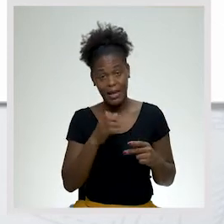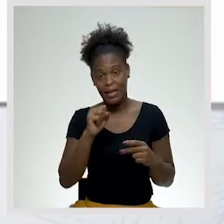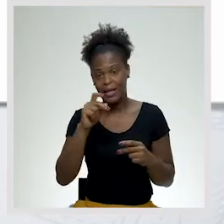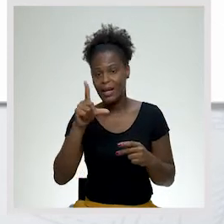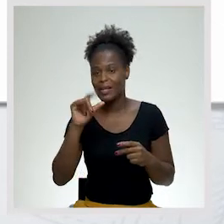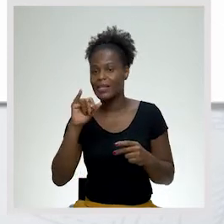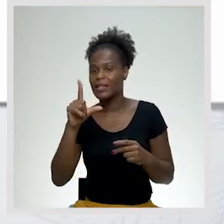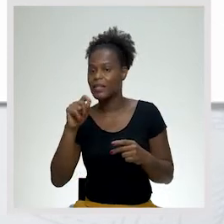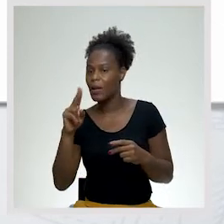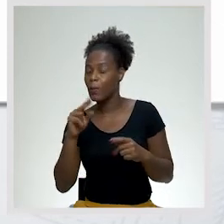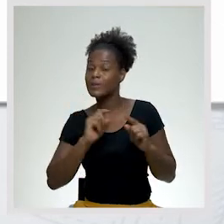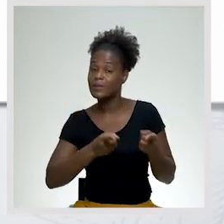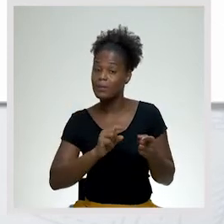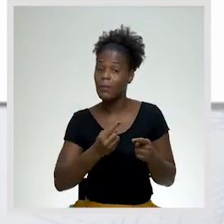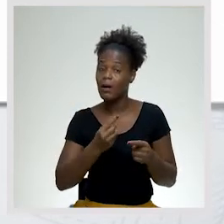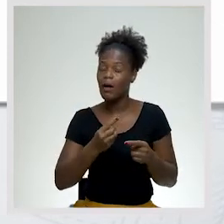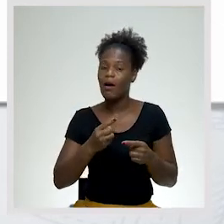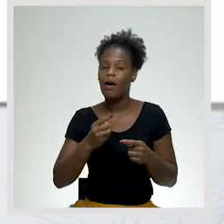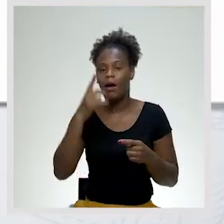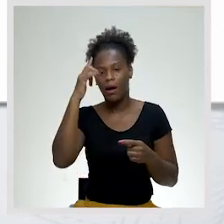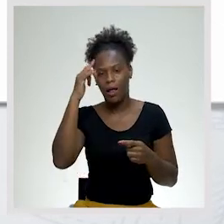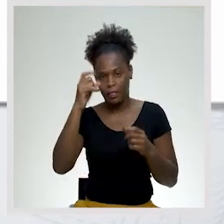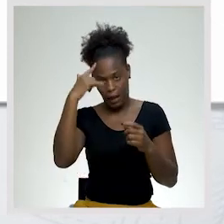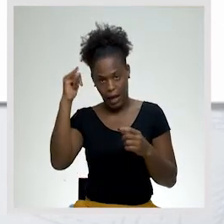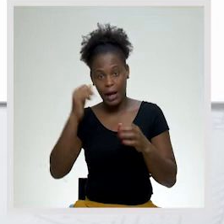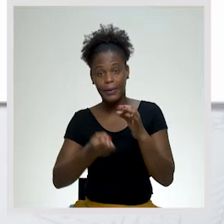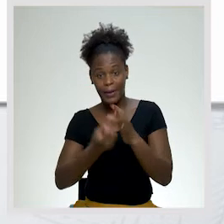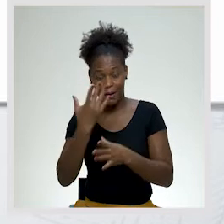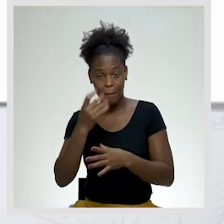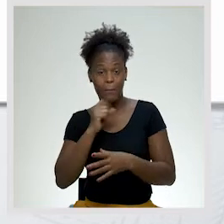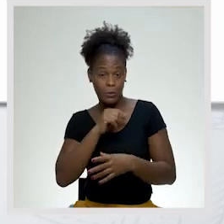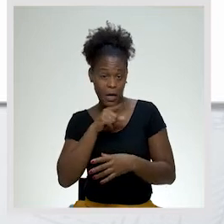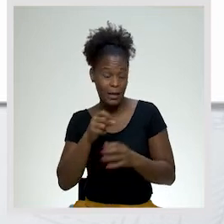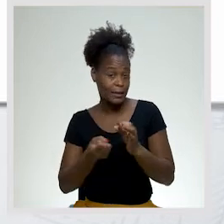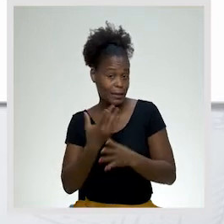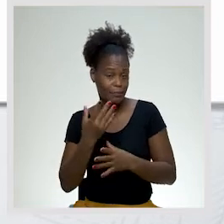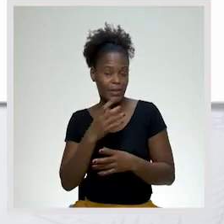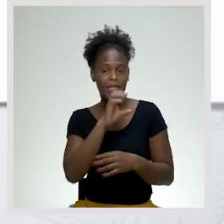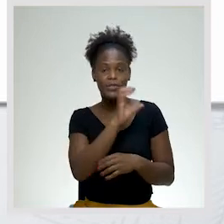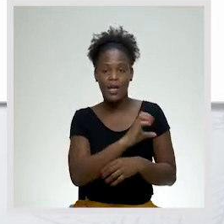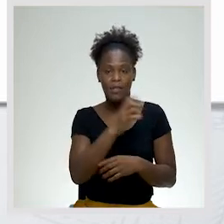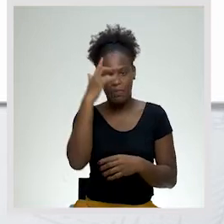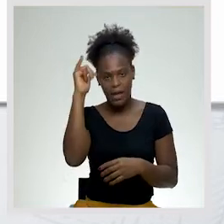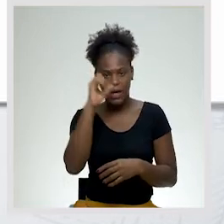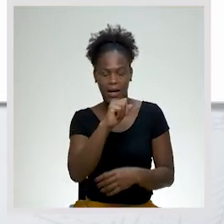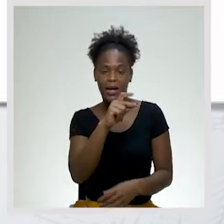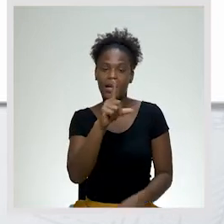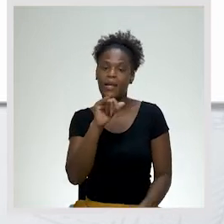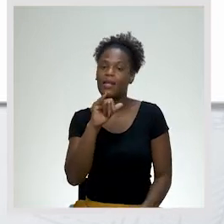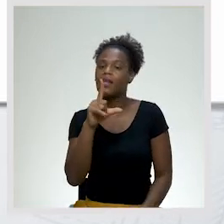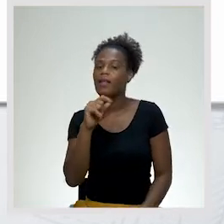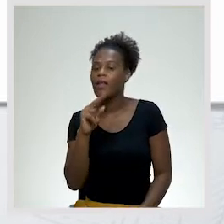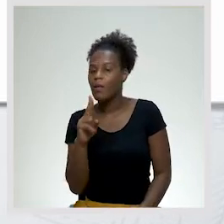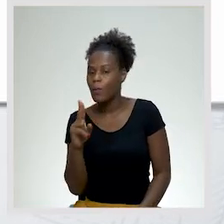Galileu inicia-se pela formulação de hipóteses. A linha C: na visão de Galileu, o mundo